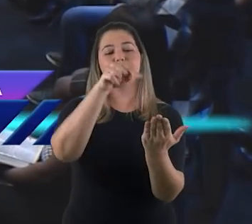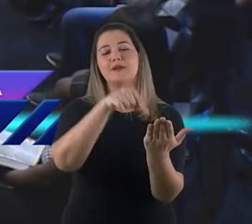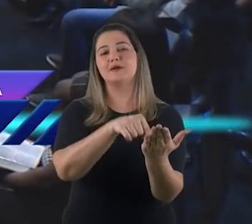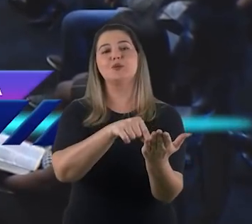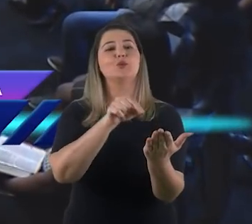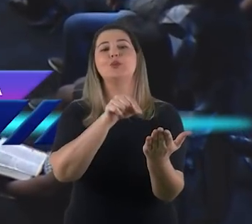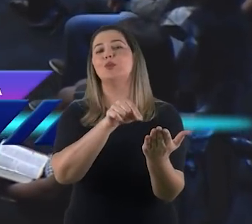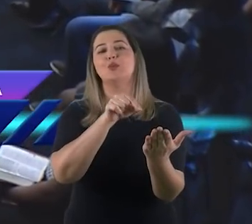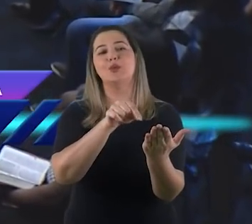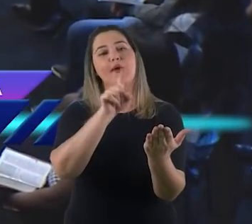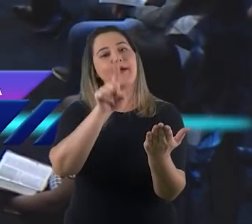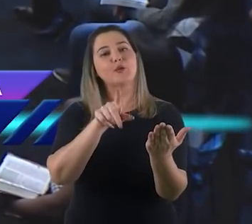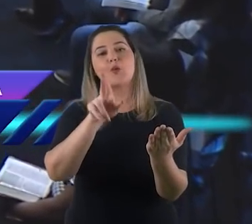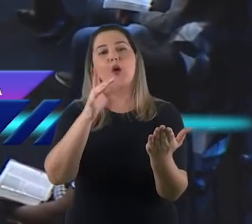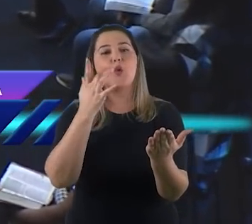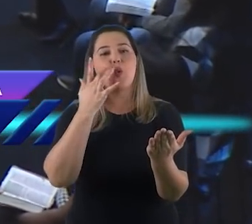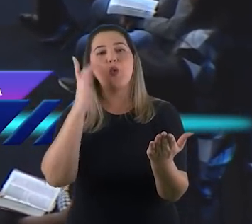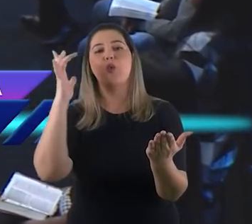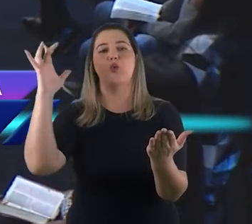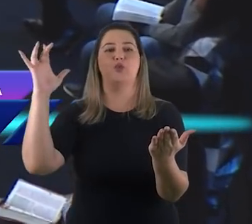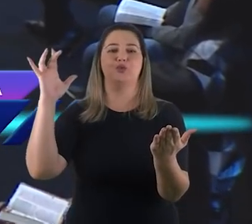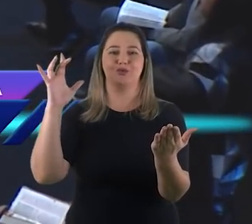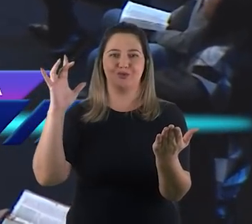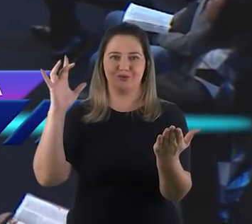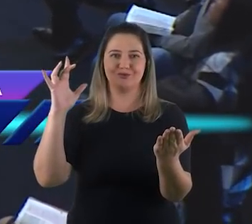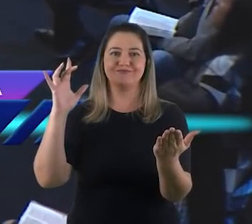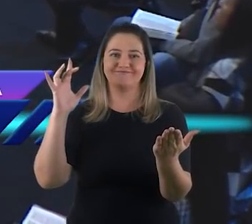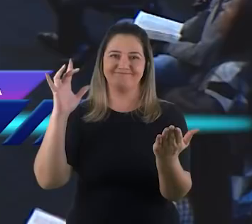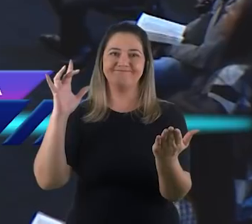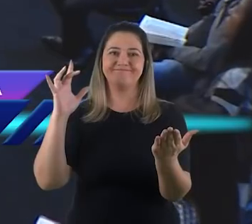O que representa a Bíblia para você?